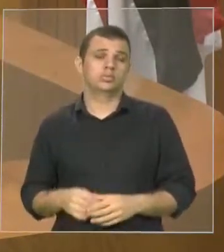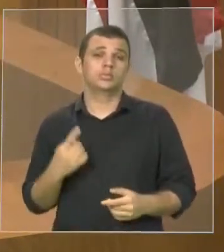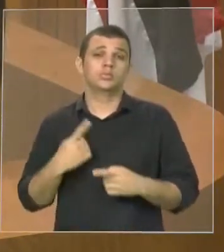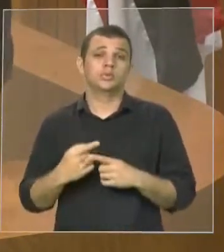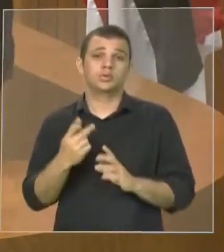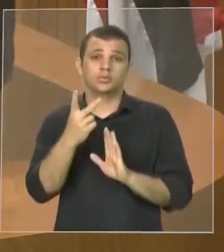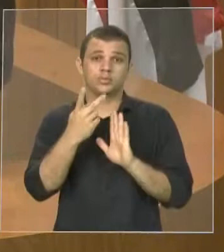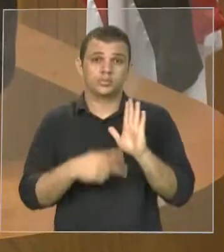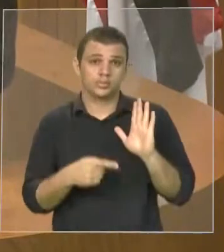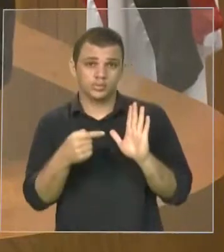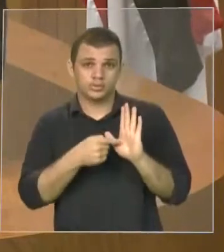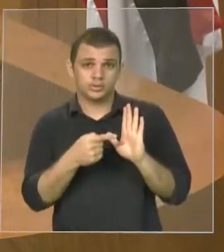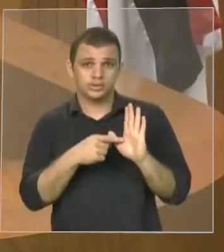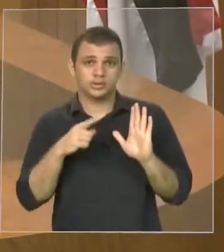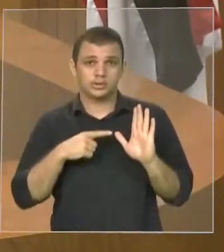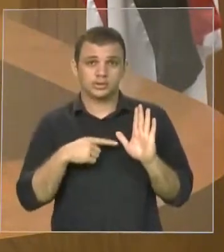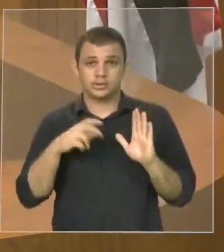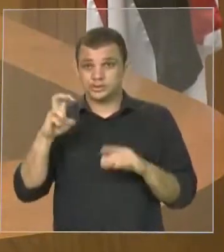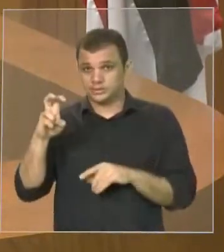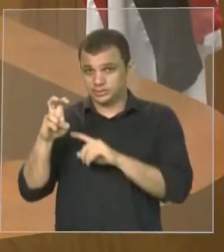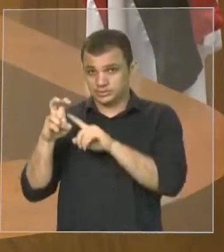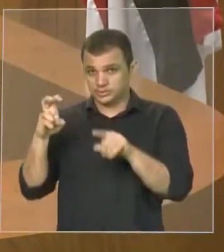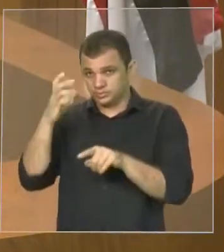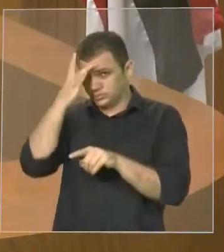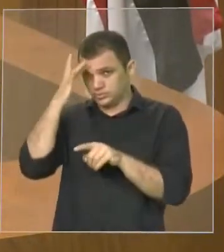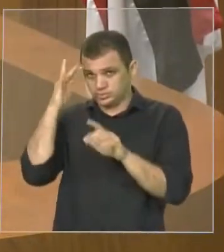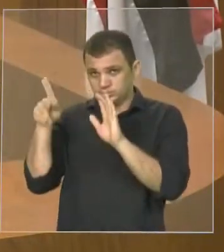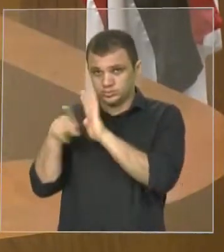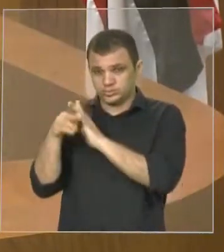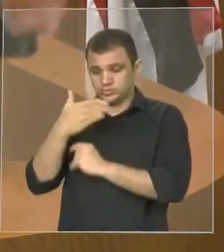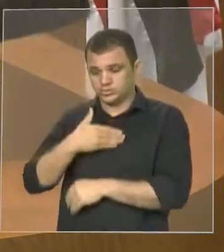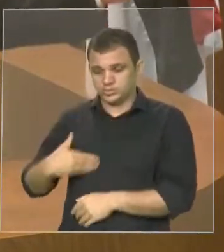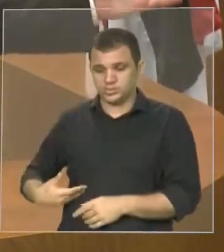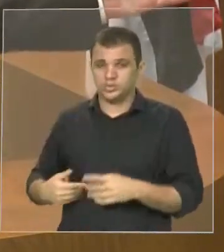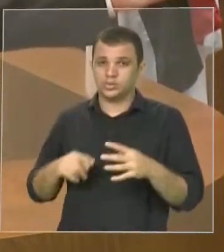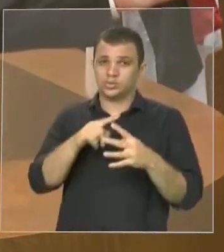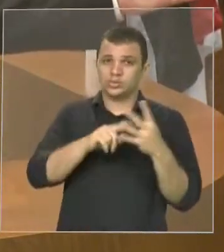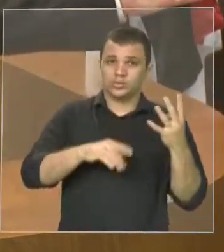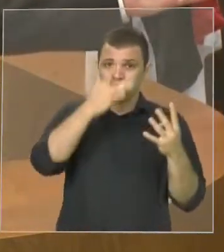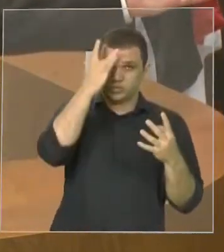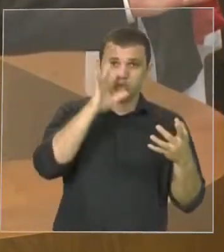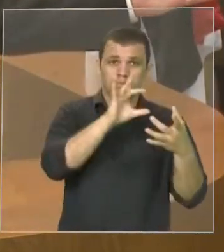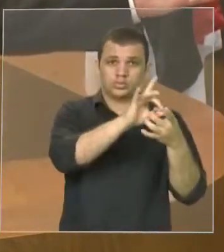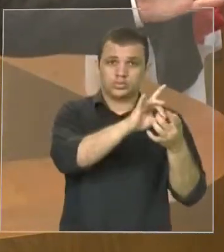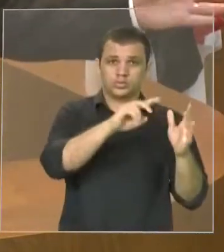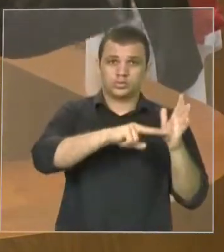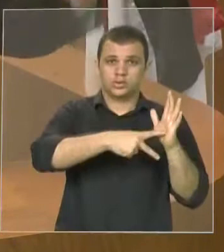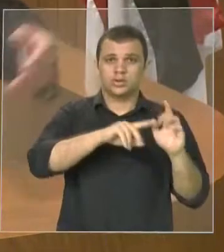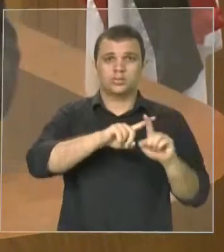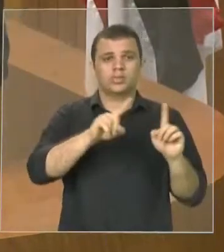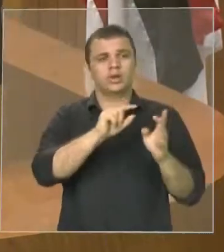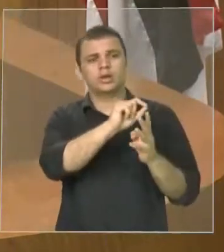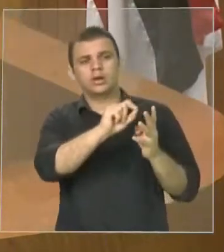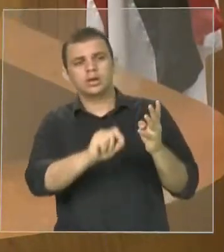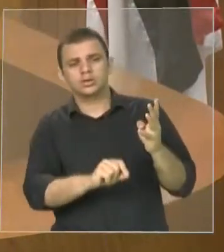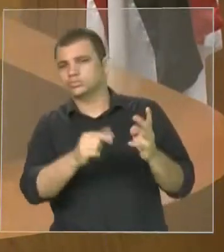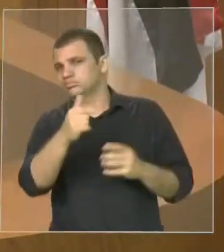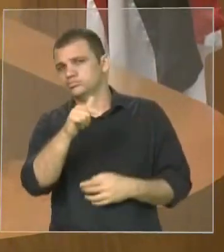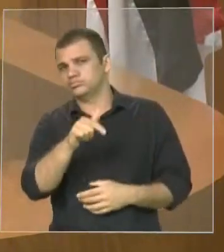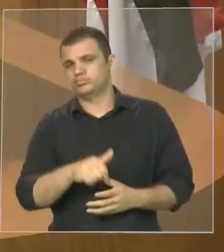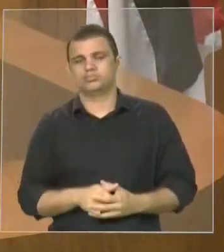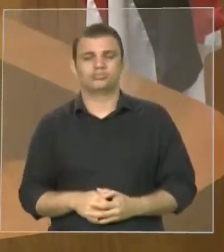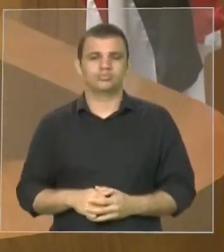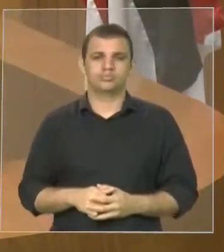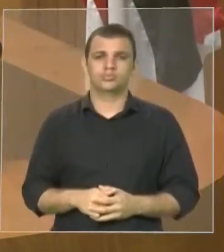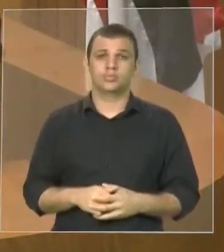traz 5 membros do governo e 4 ligados aos sindicatos, sem dizer quem era. A emenda que nós